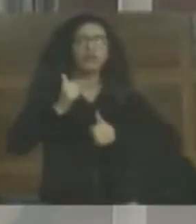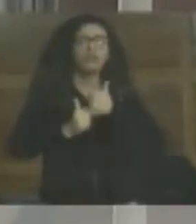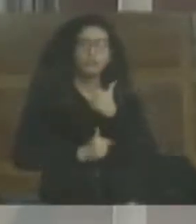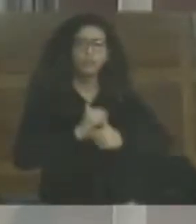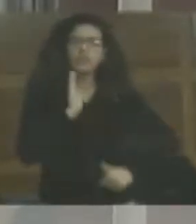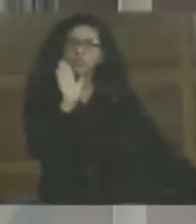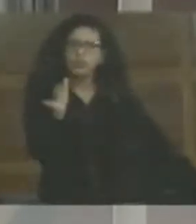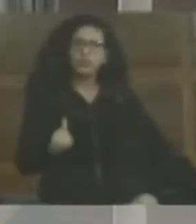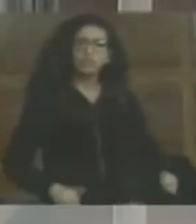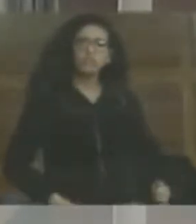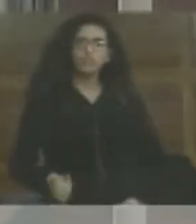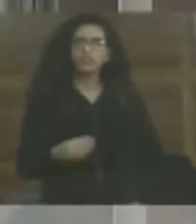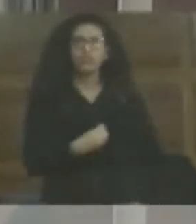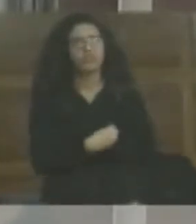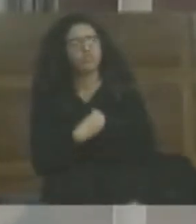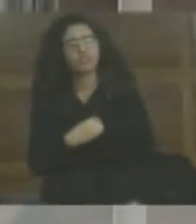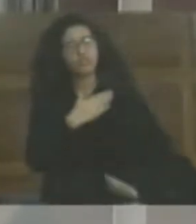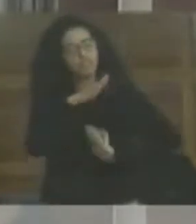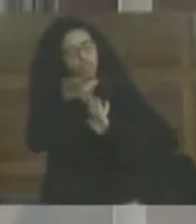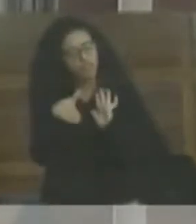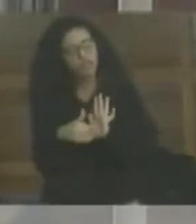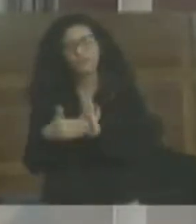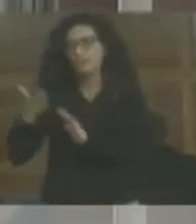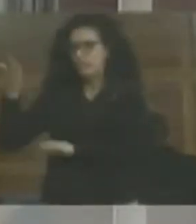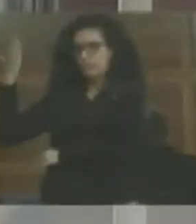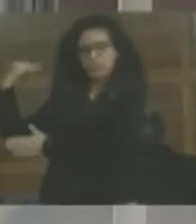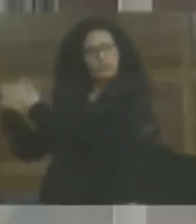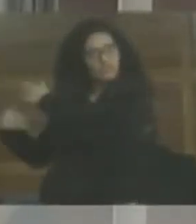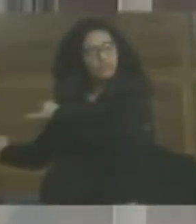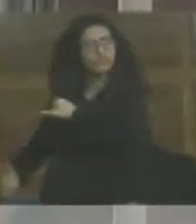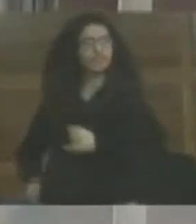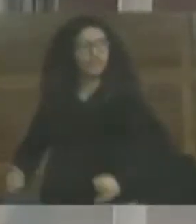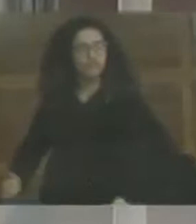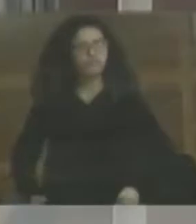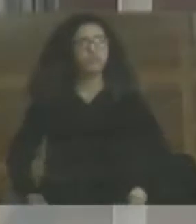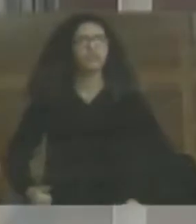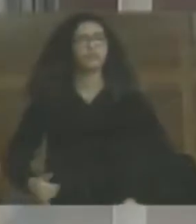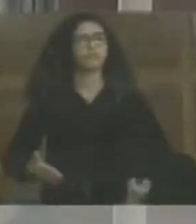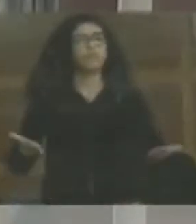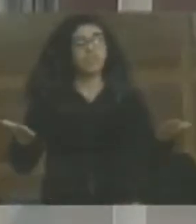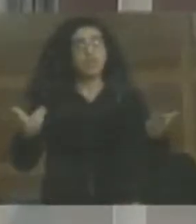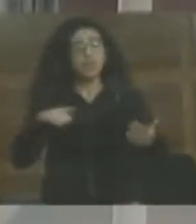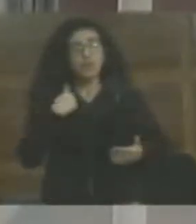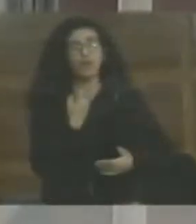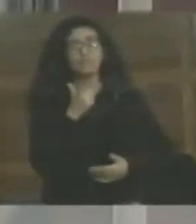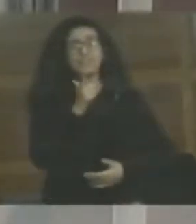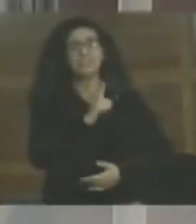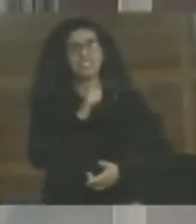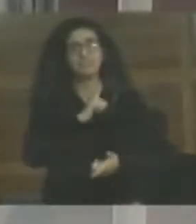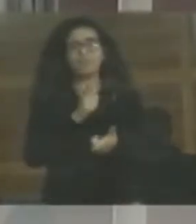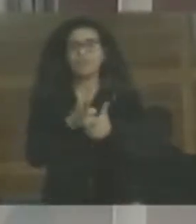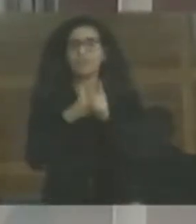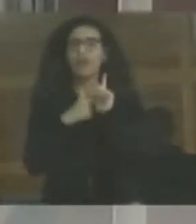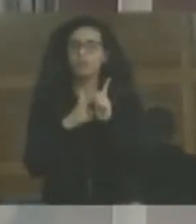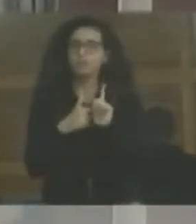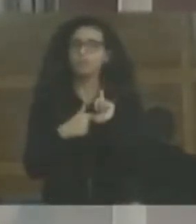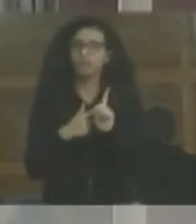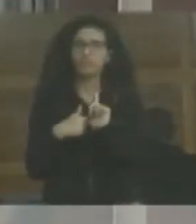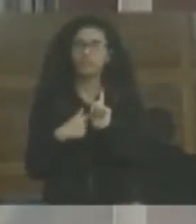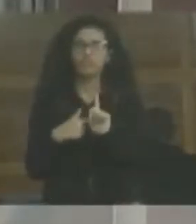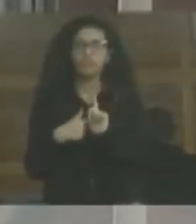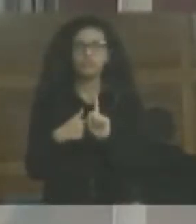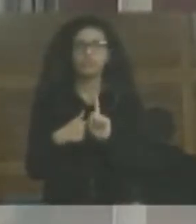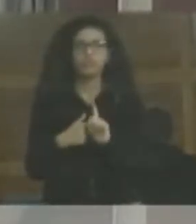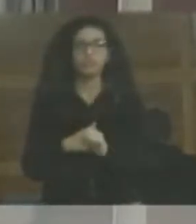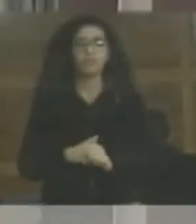inteira. Já vem sofrendo lá de trás. Né? Que nós temos uma dívida muito grande com essas pessoas. Muito